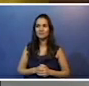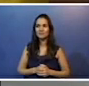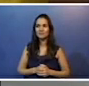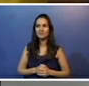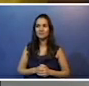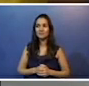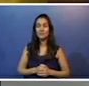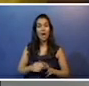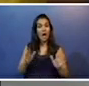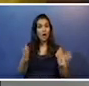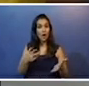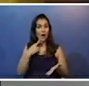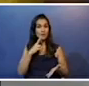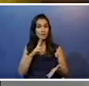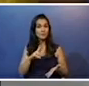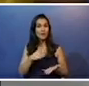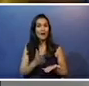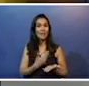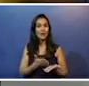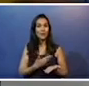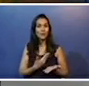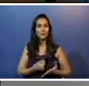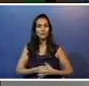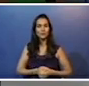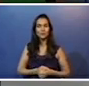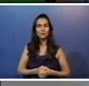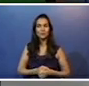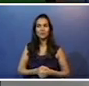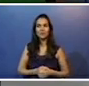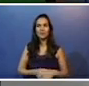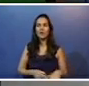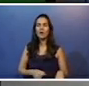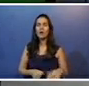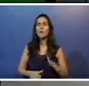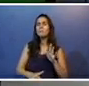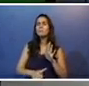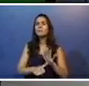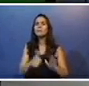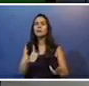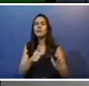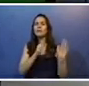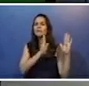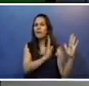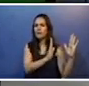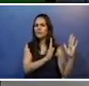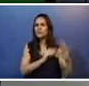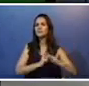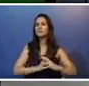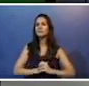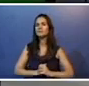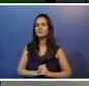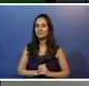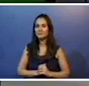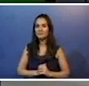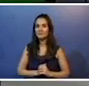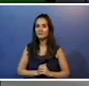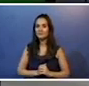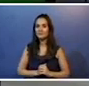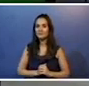Vamos lá, uma resposta do caderninho. Primeira etapa, é a resposta da